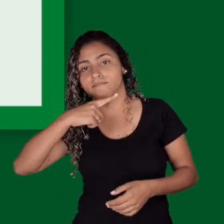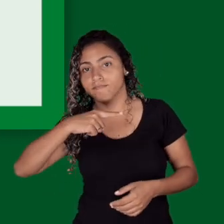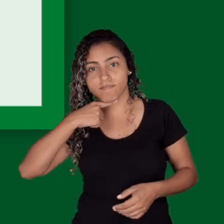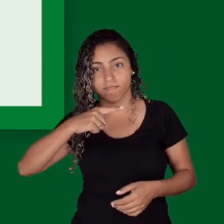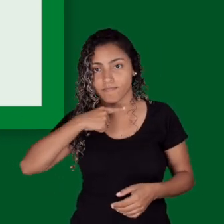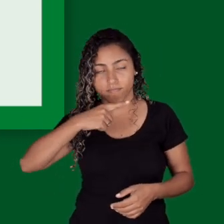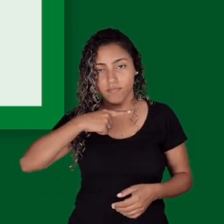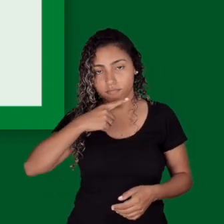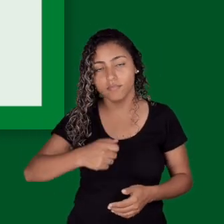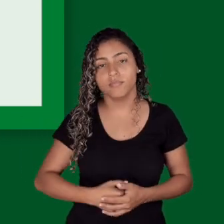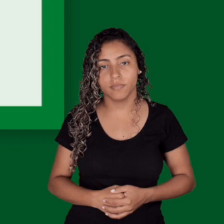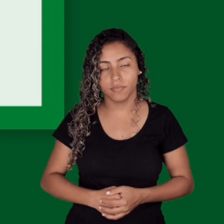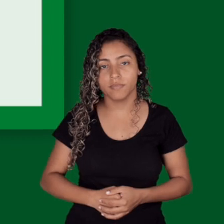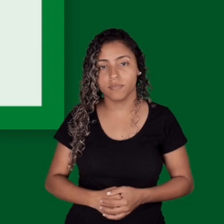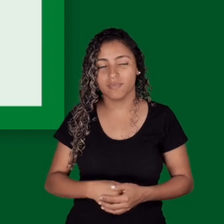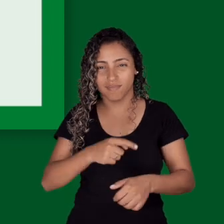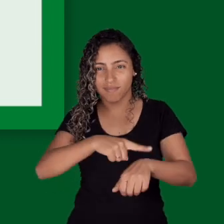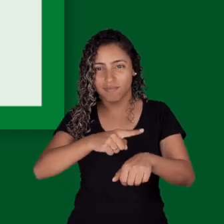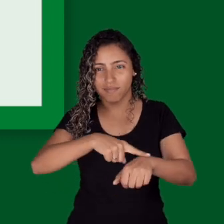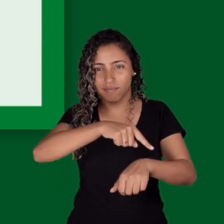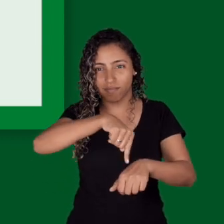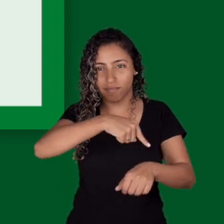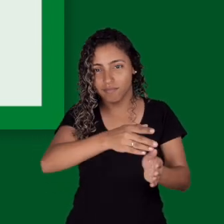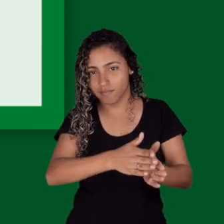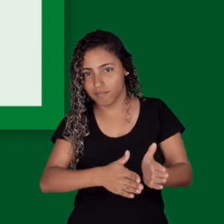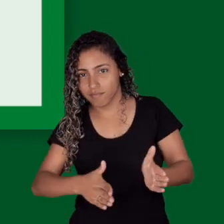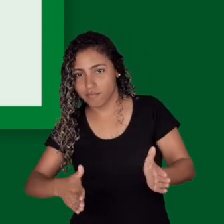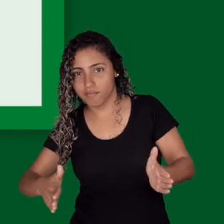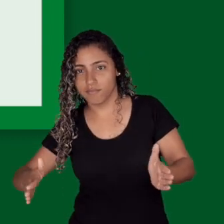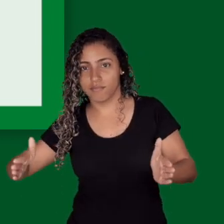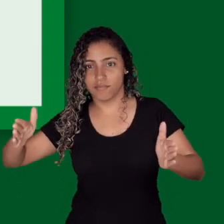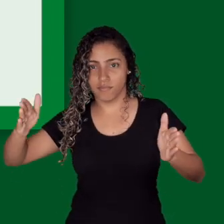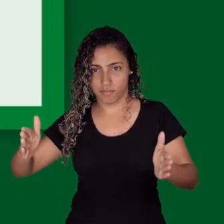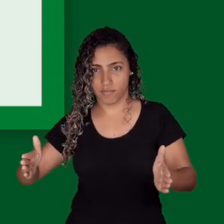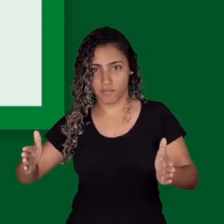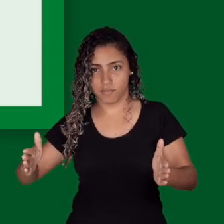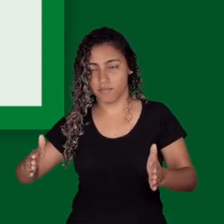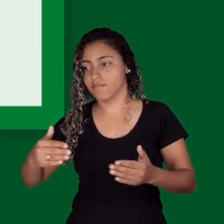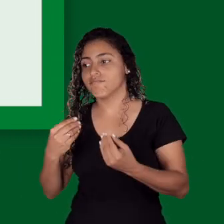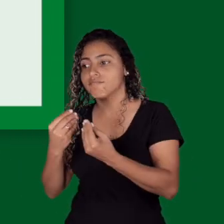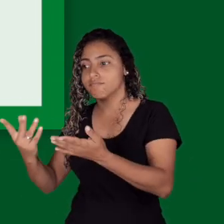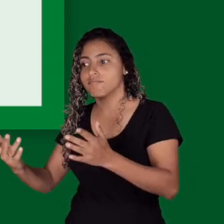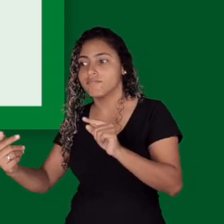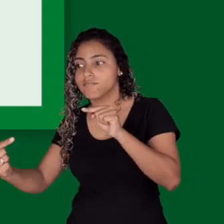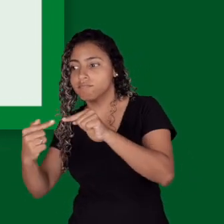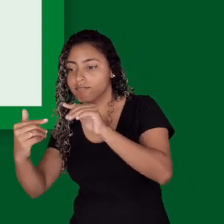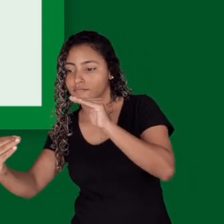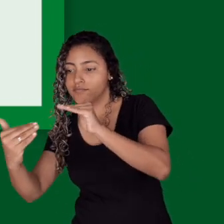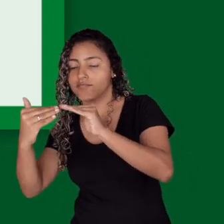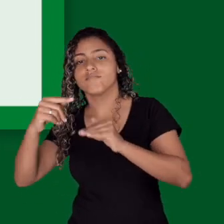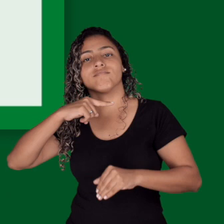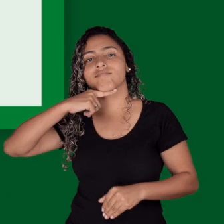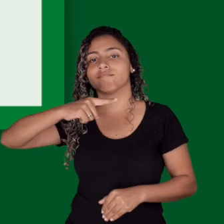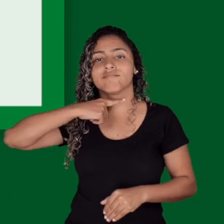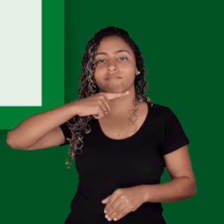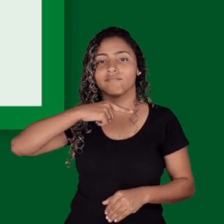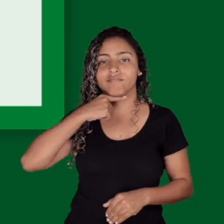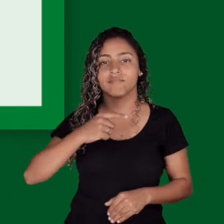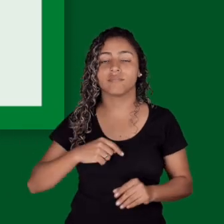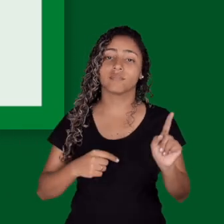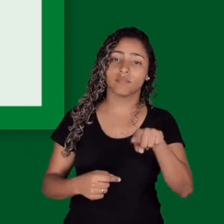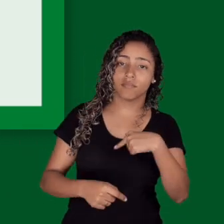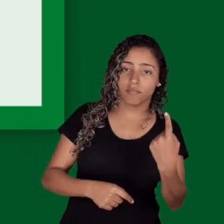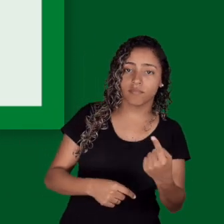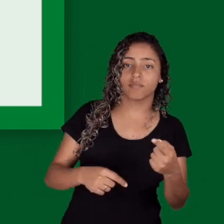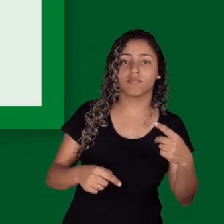durante um período letivo, durante um dia inteiro, o dia inteiro. Então é importante ressaltar que a gente, o PNAE, ele